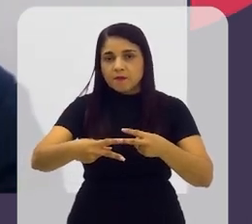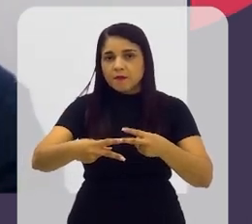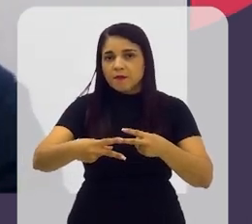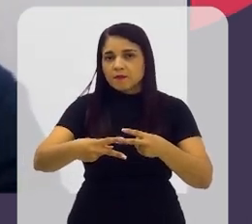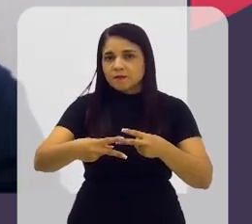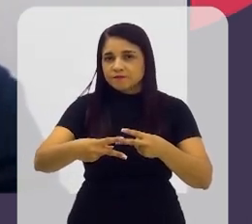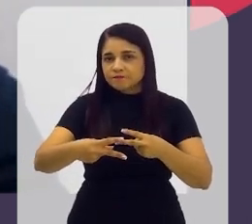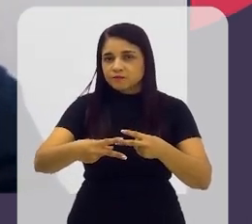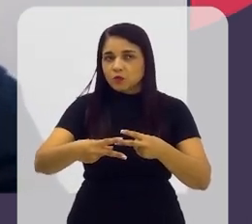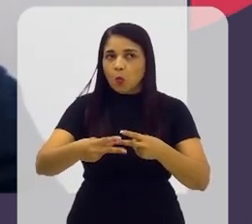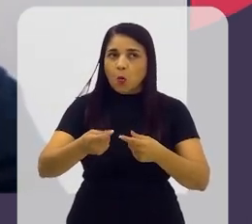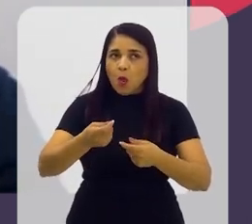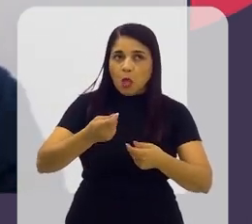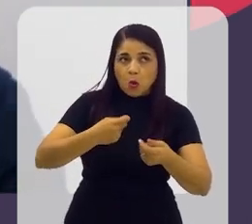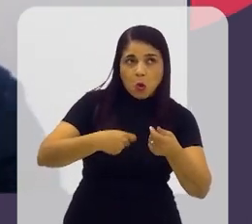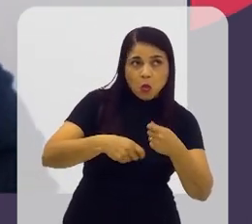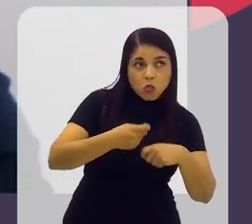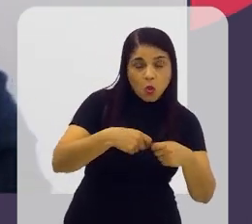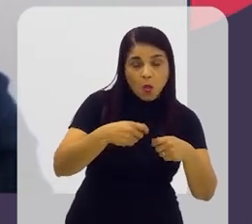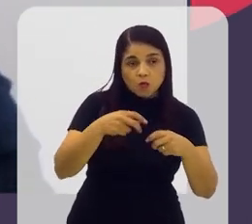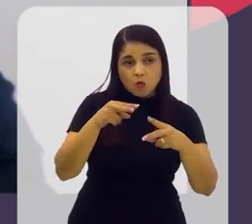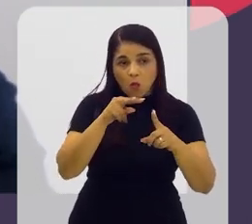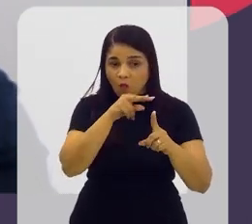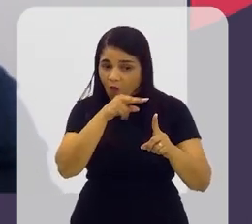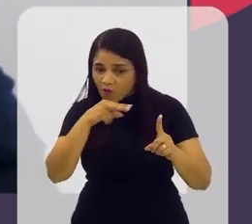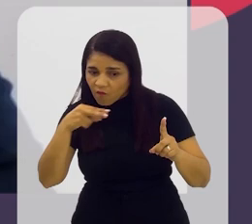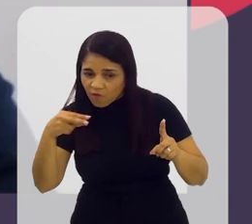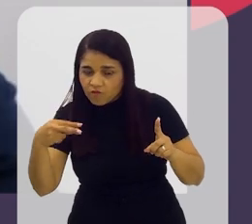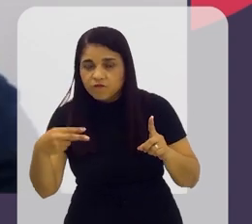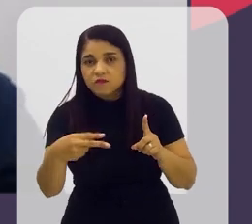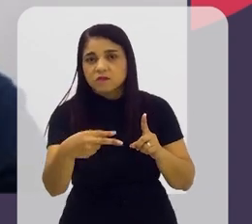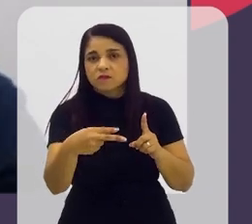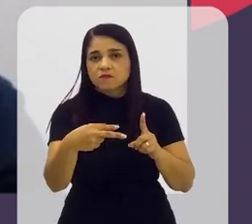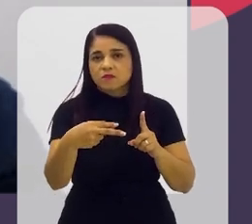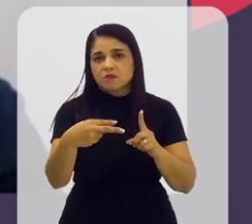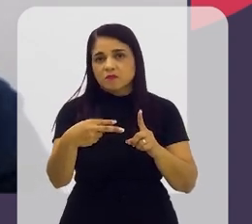considerado econômico e talvez visível ou